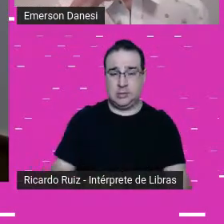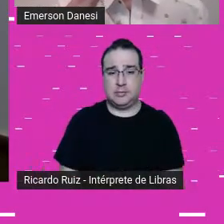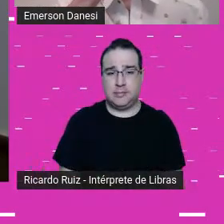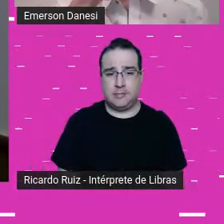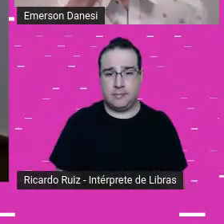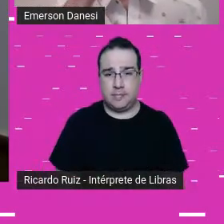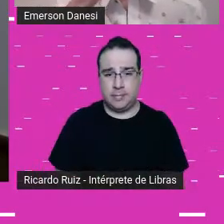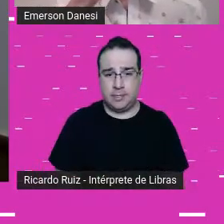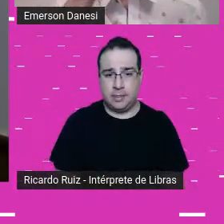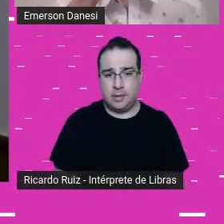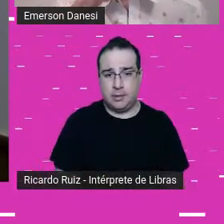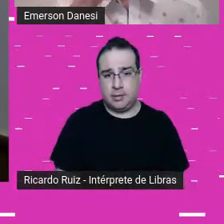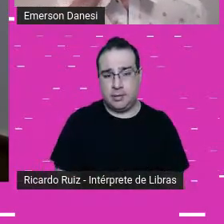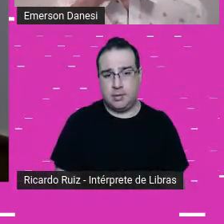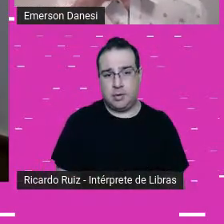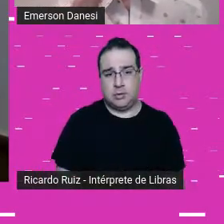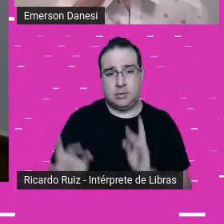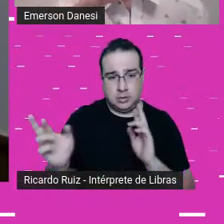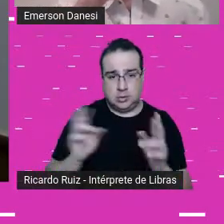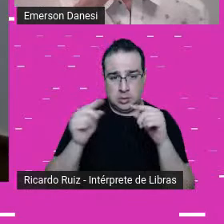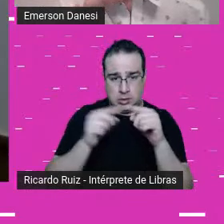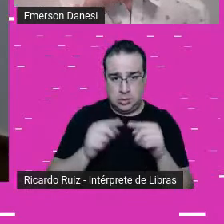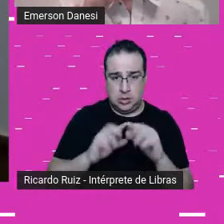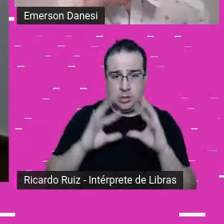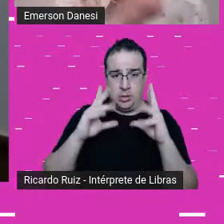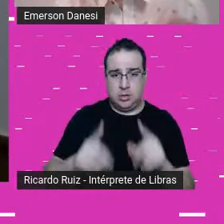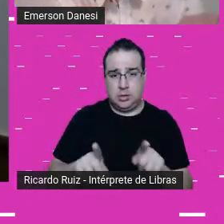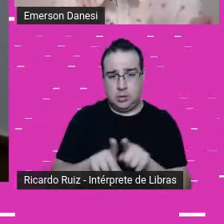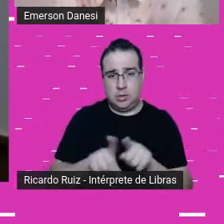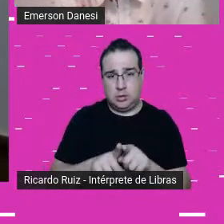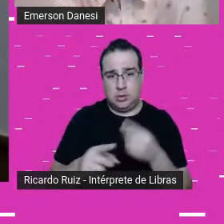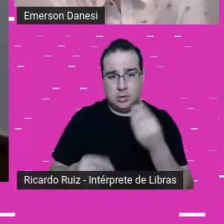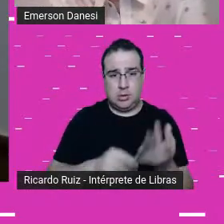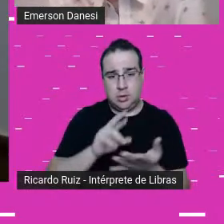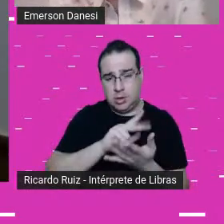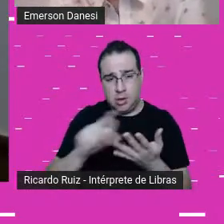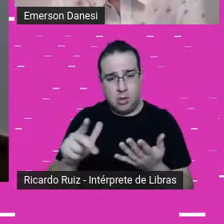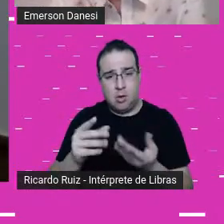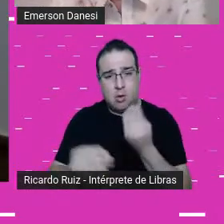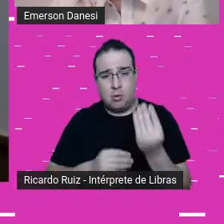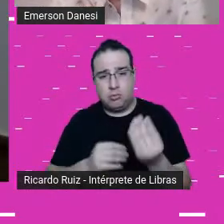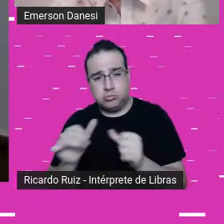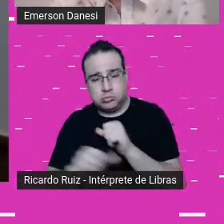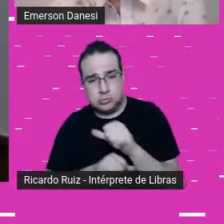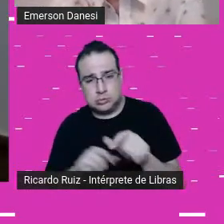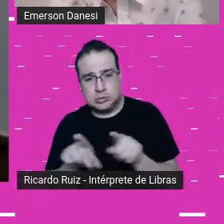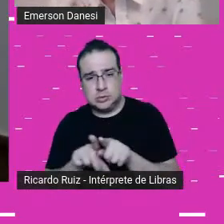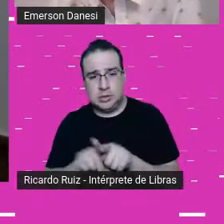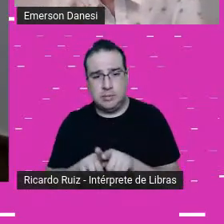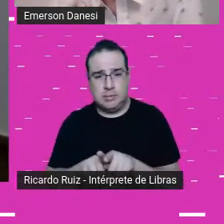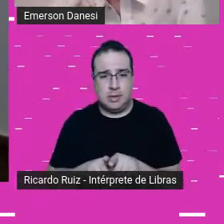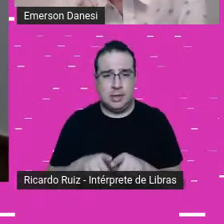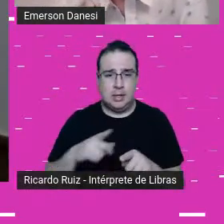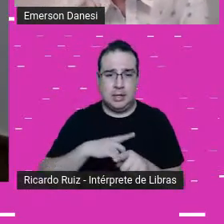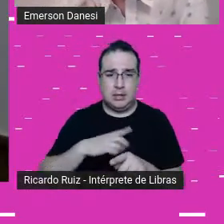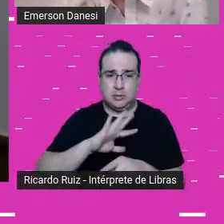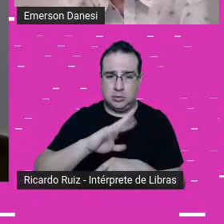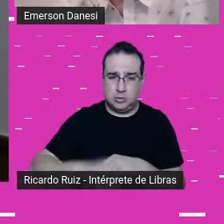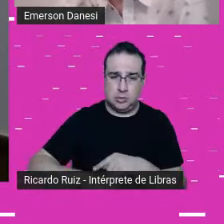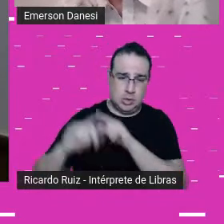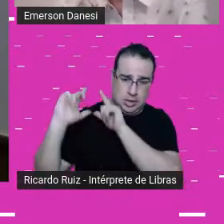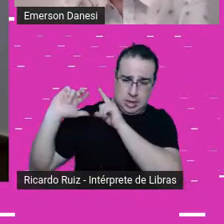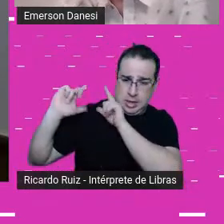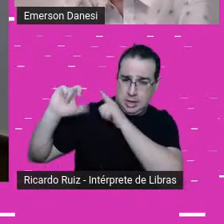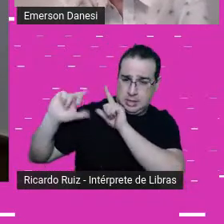Então, eu acho que, em relação a isso, o palco italiano, que você está falando, e como saiu da tradição e foi para um